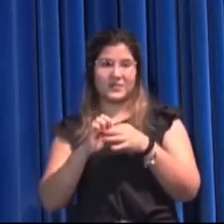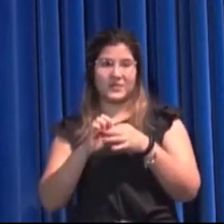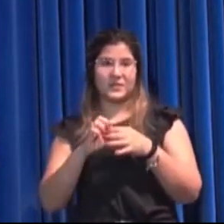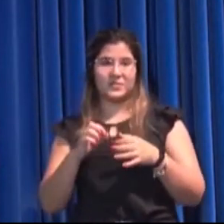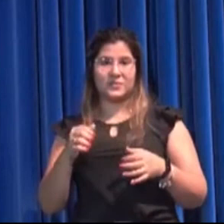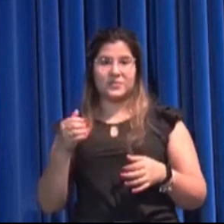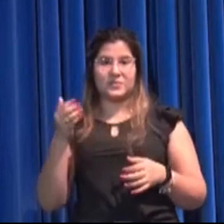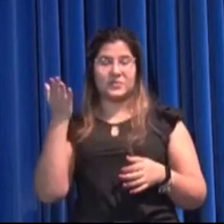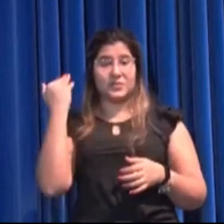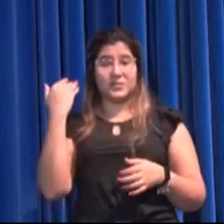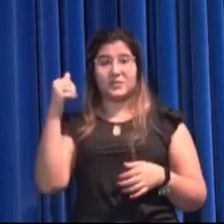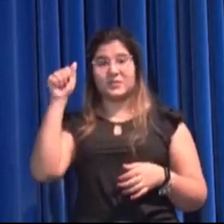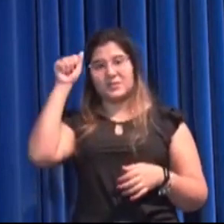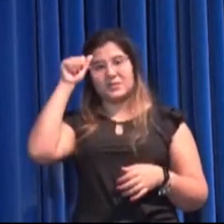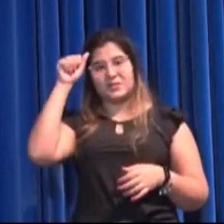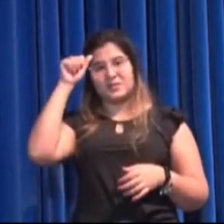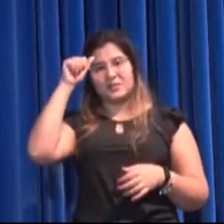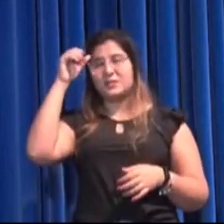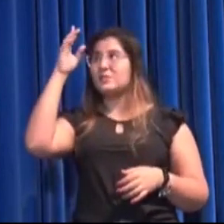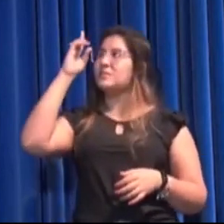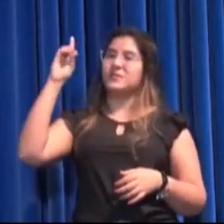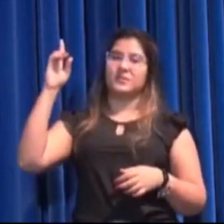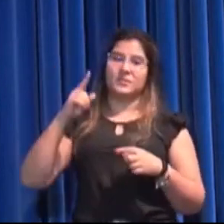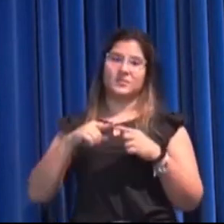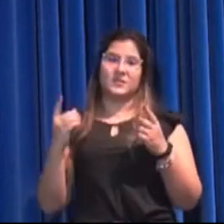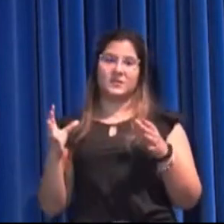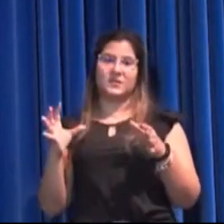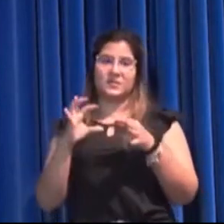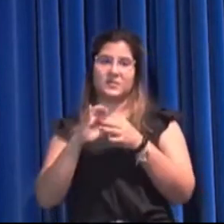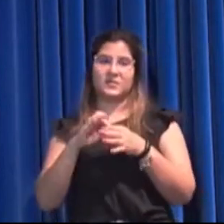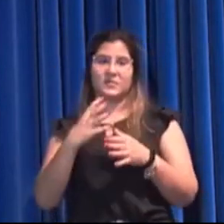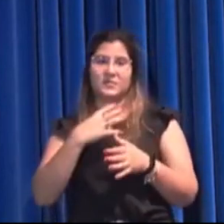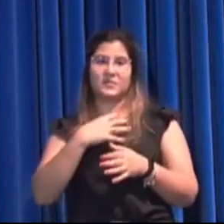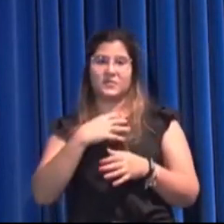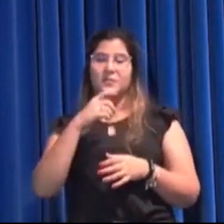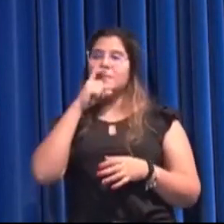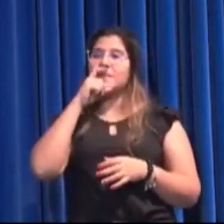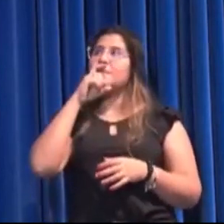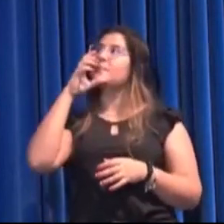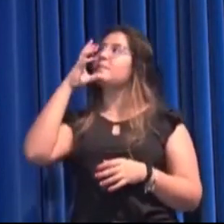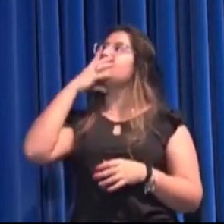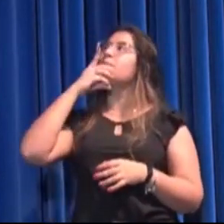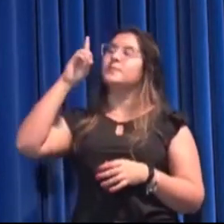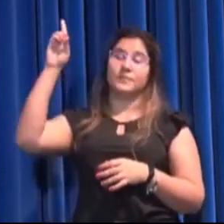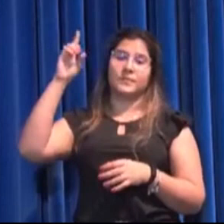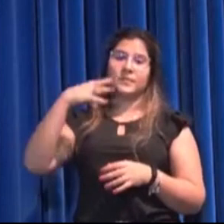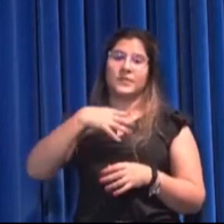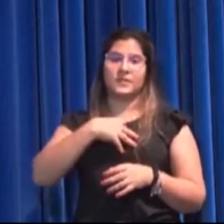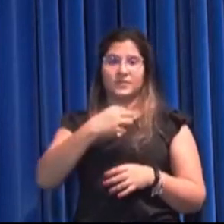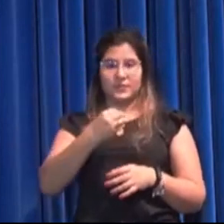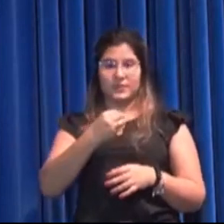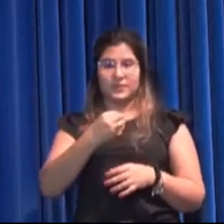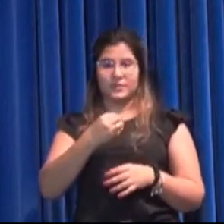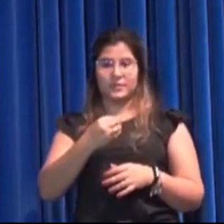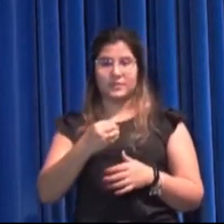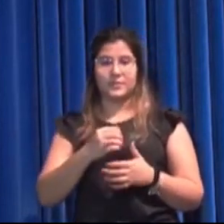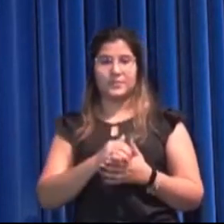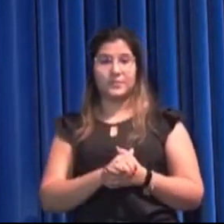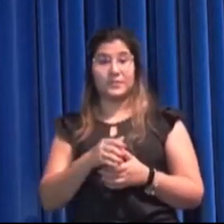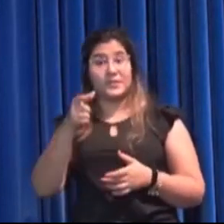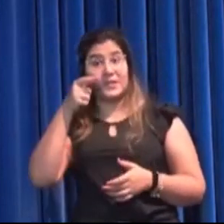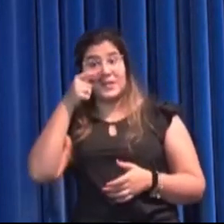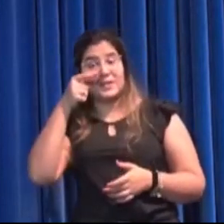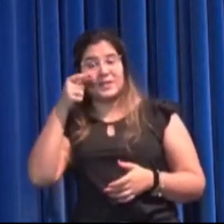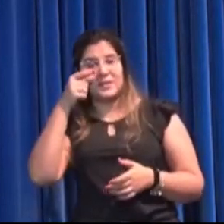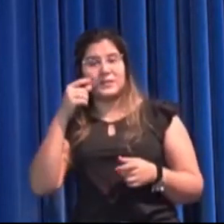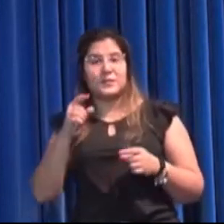Adão e Deus, mas é um relacionamento de pai e filho. Isso me chamou a atenção, porque hoje